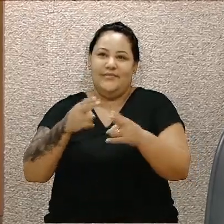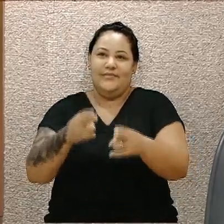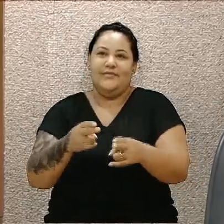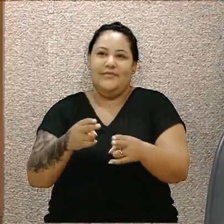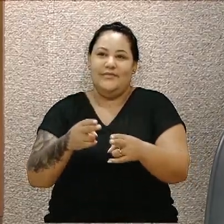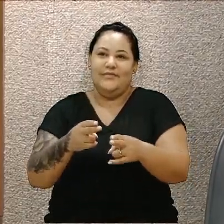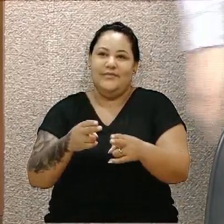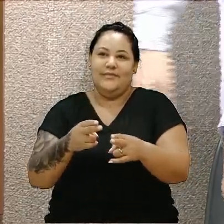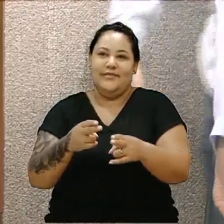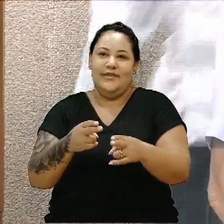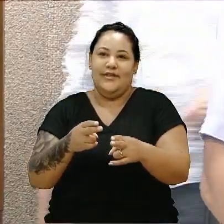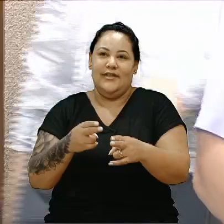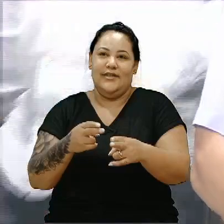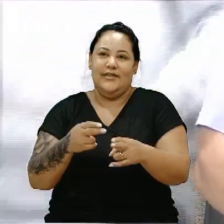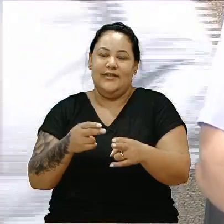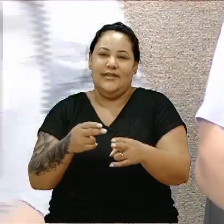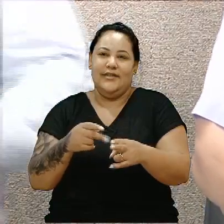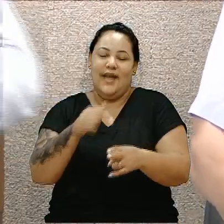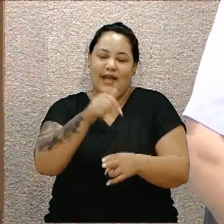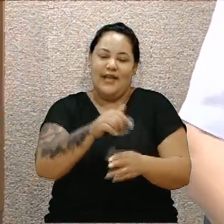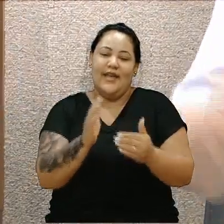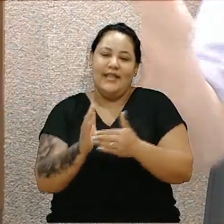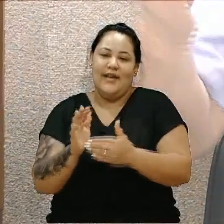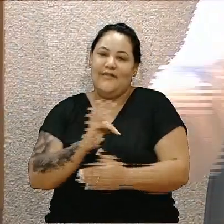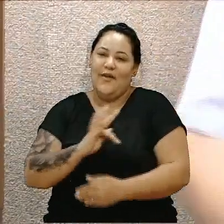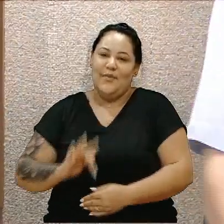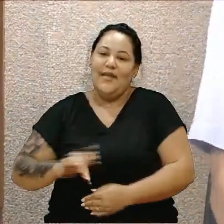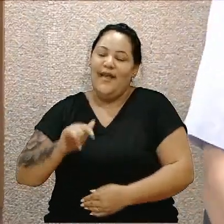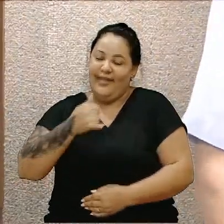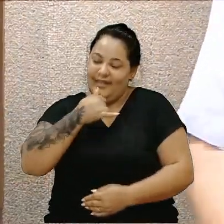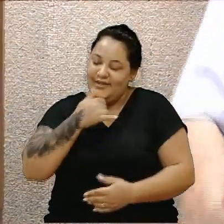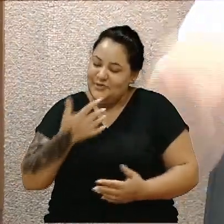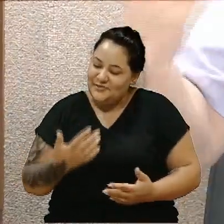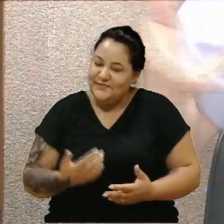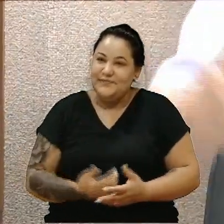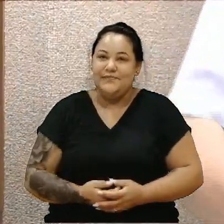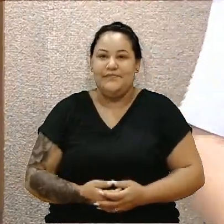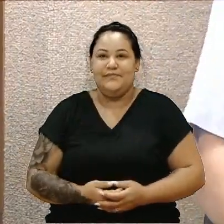É verdade. É lamentável. É lamentável. Vou votar favorável, senhora presidente.